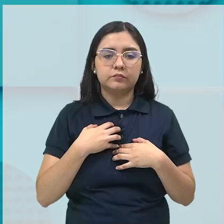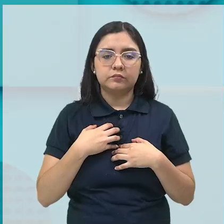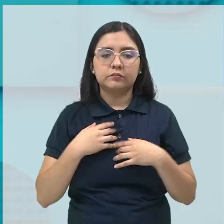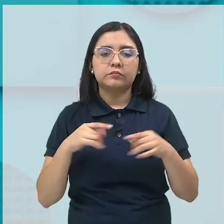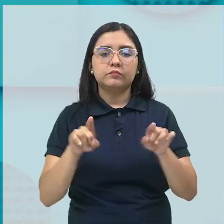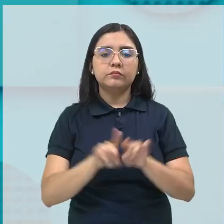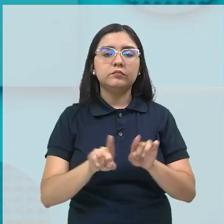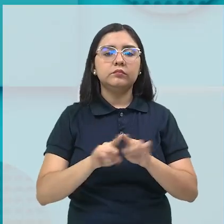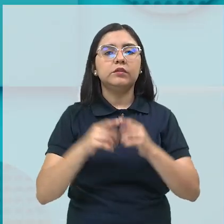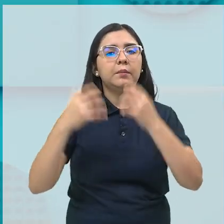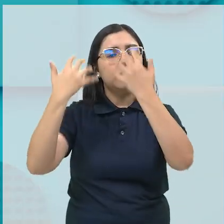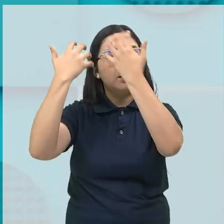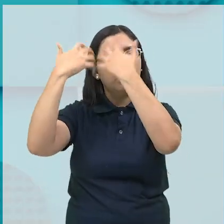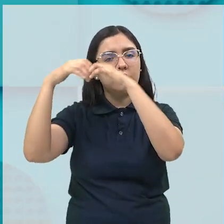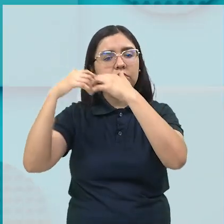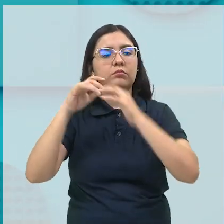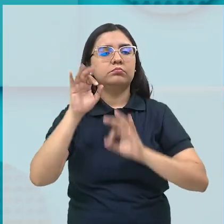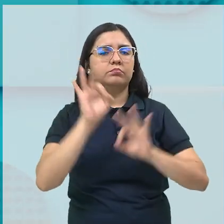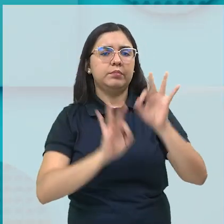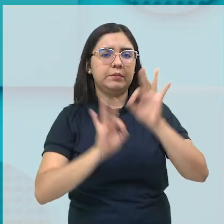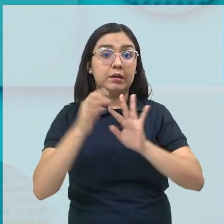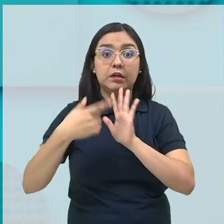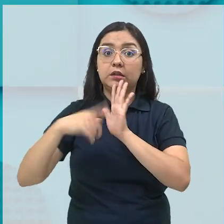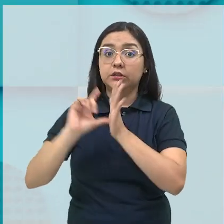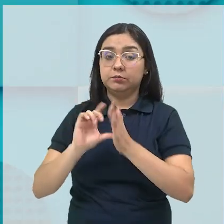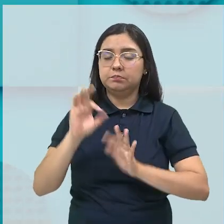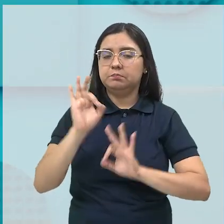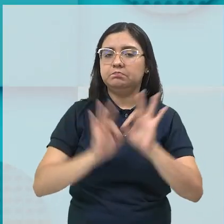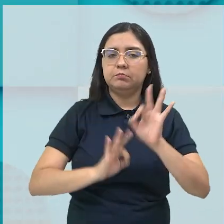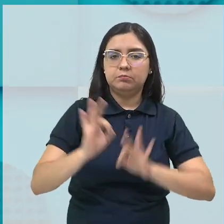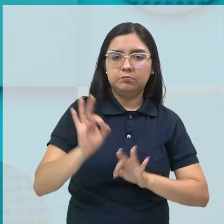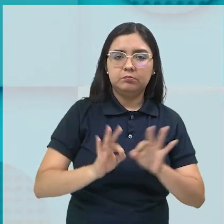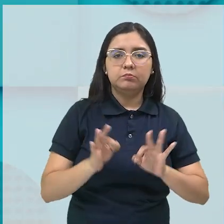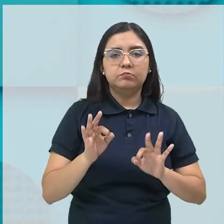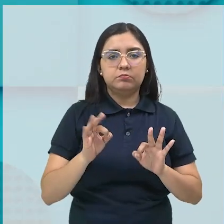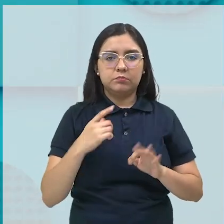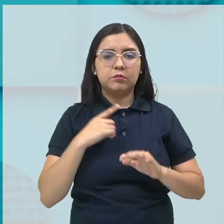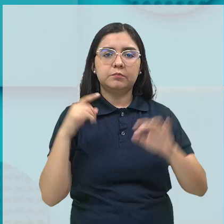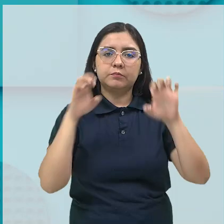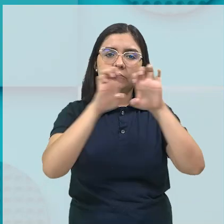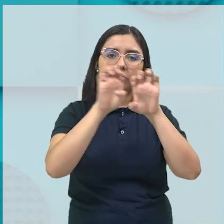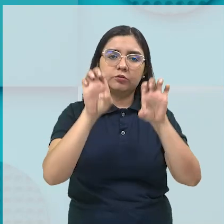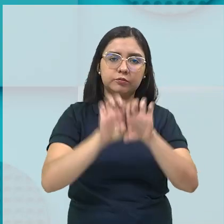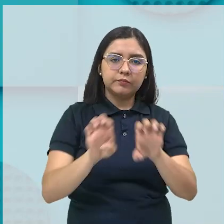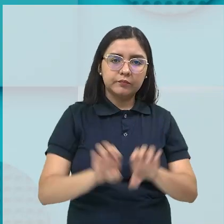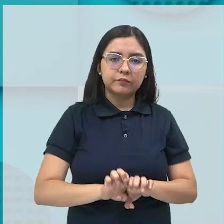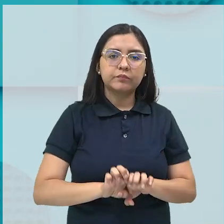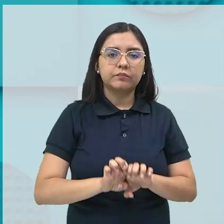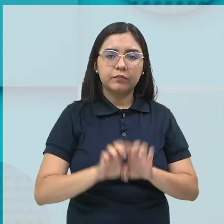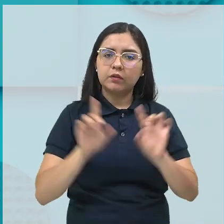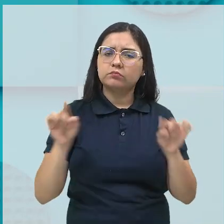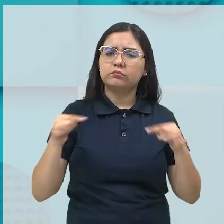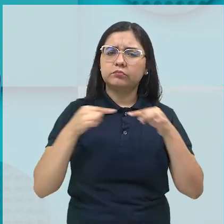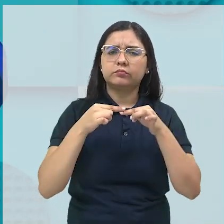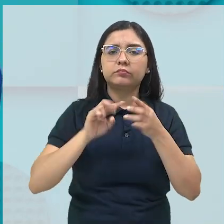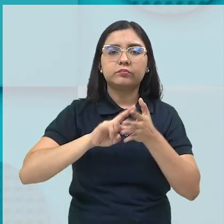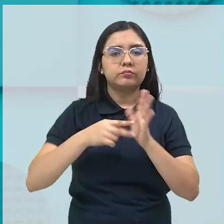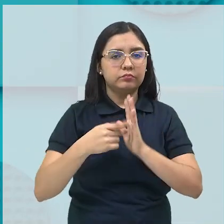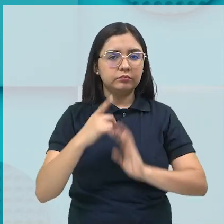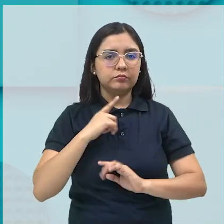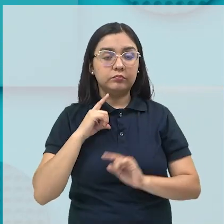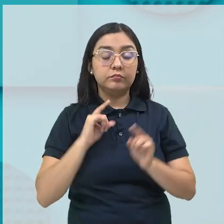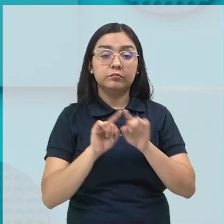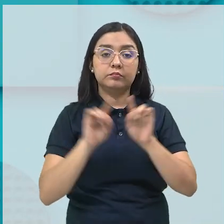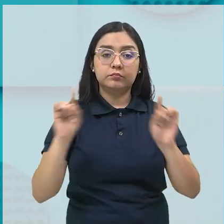foi racionalmente preparada para poder chegar a uma estrutura que vai fazer sentido. Mas